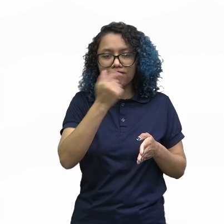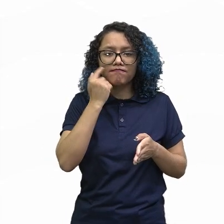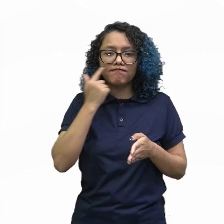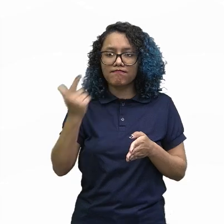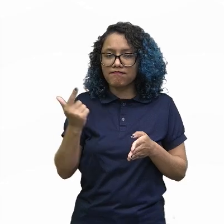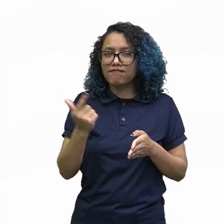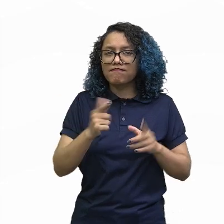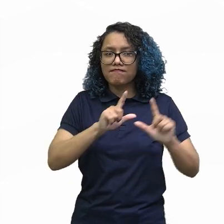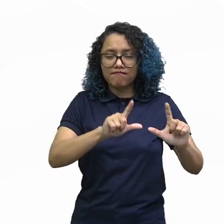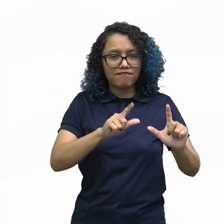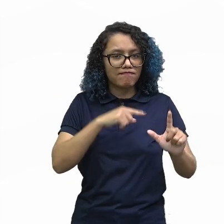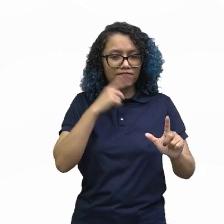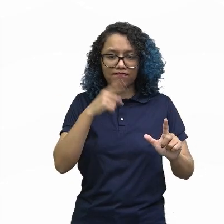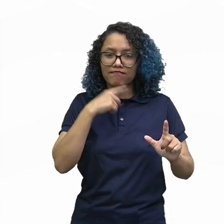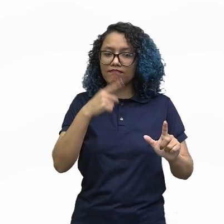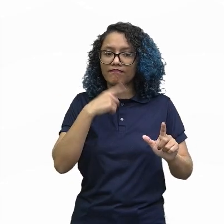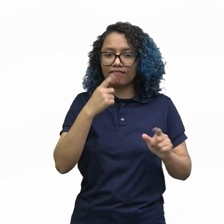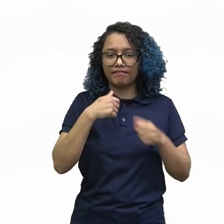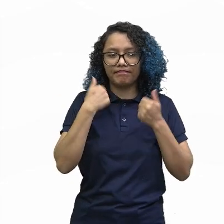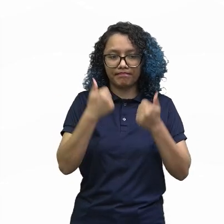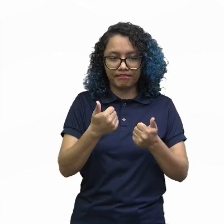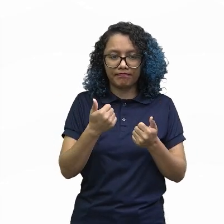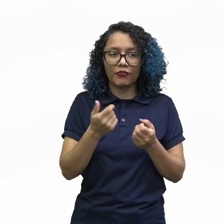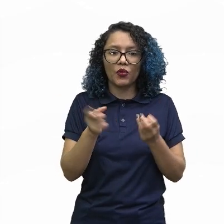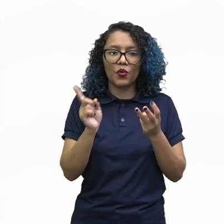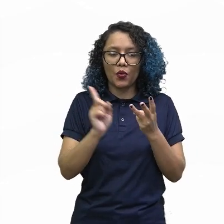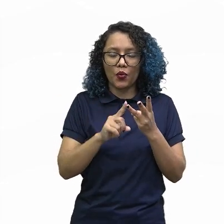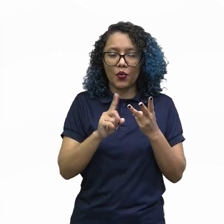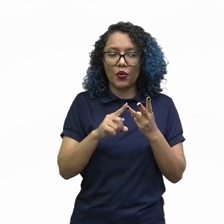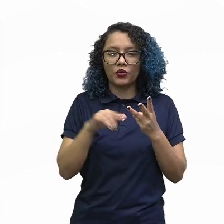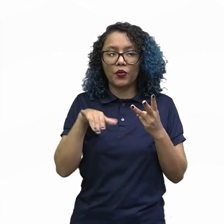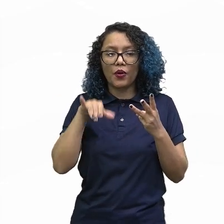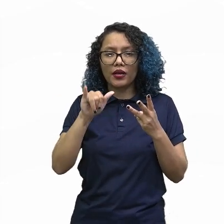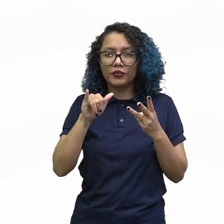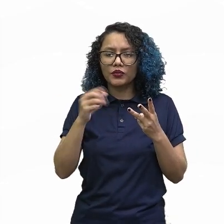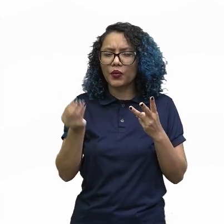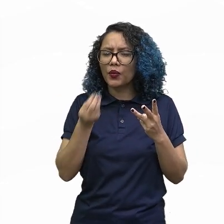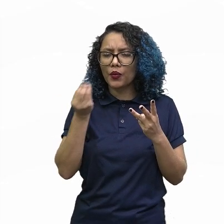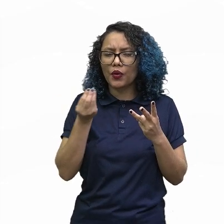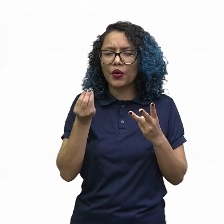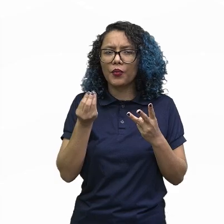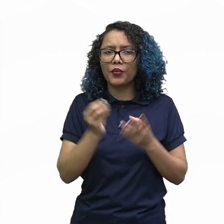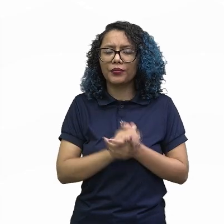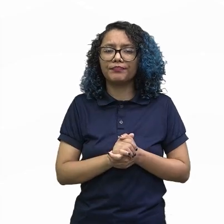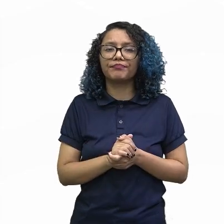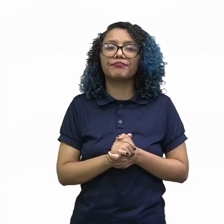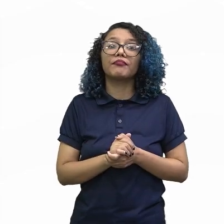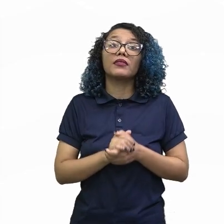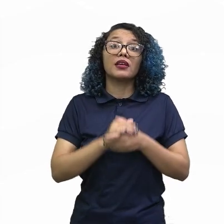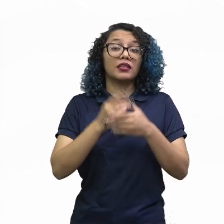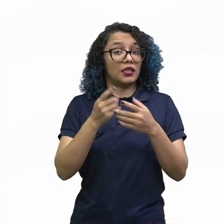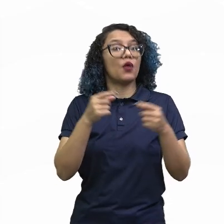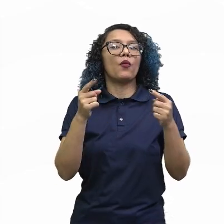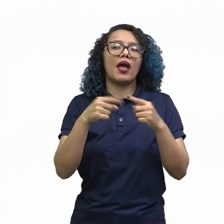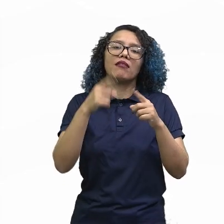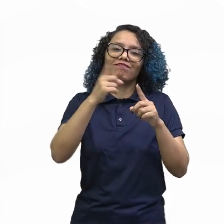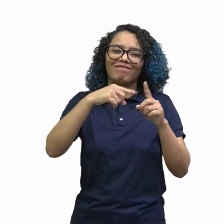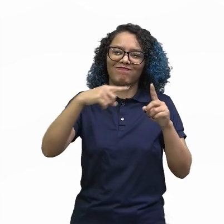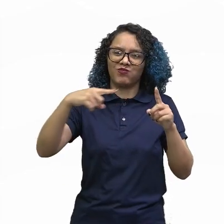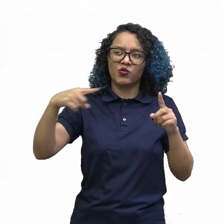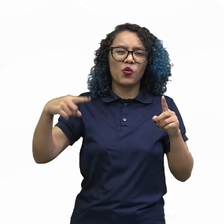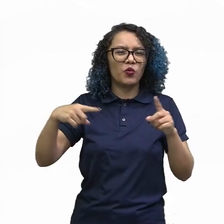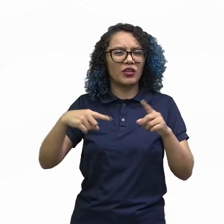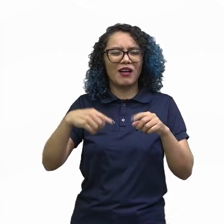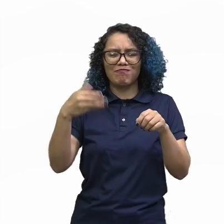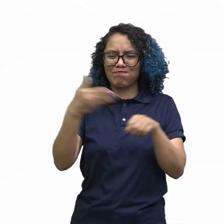nesta imagem. Já as emissões gama, elas são ondas eletromagnéticas de